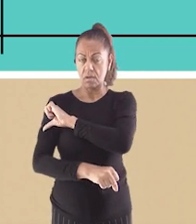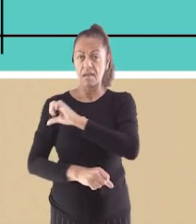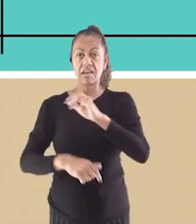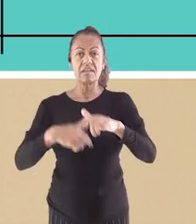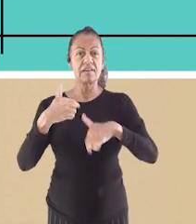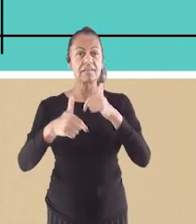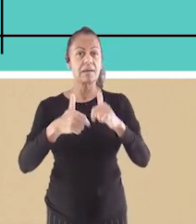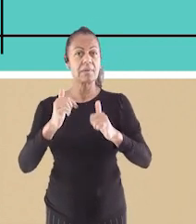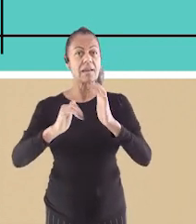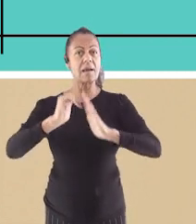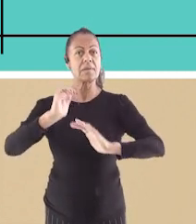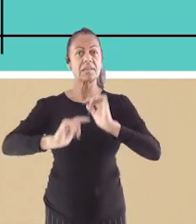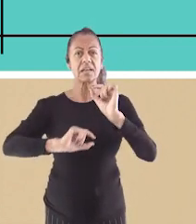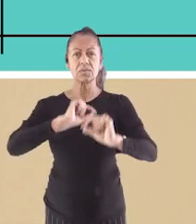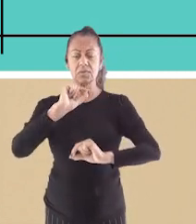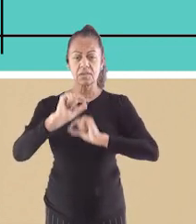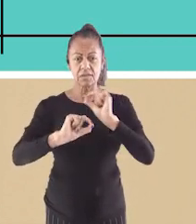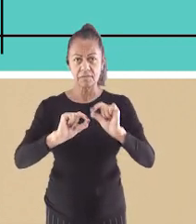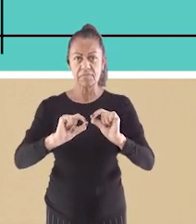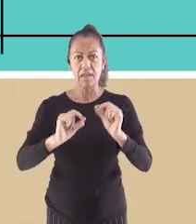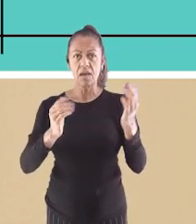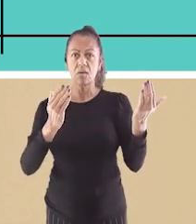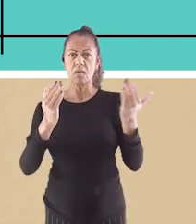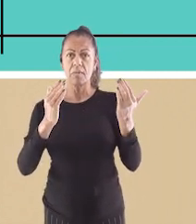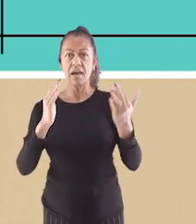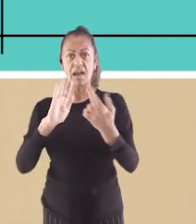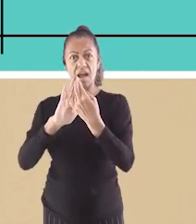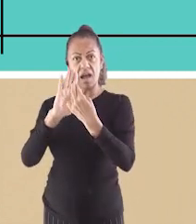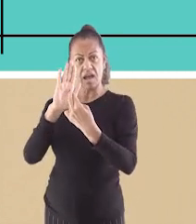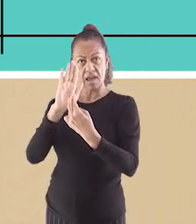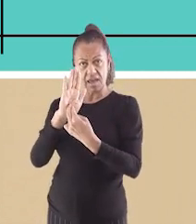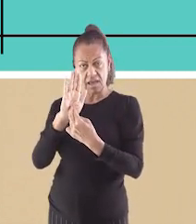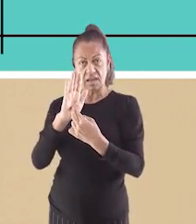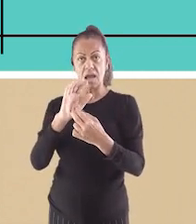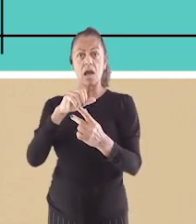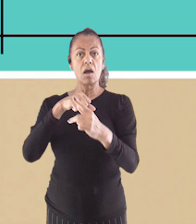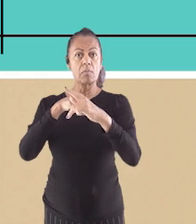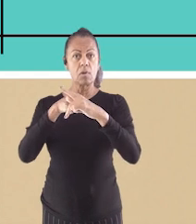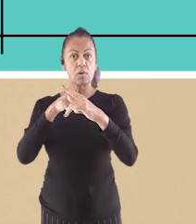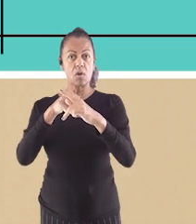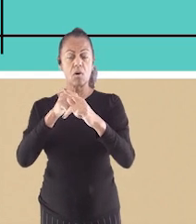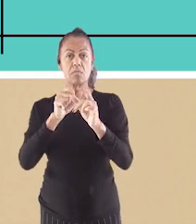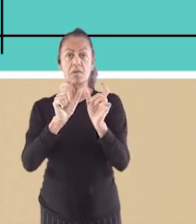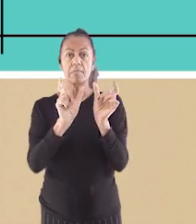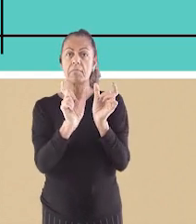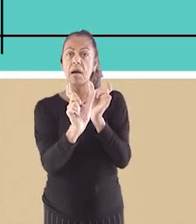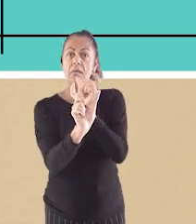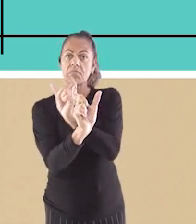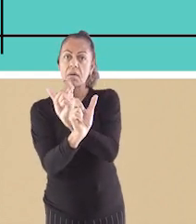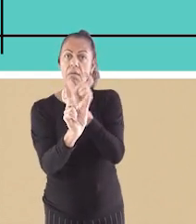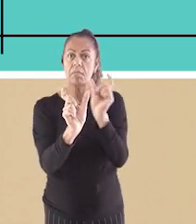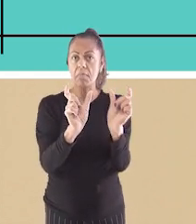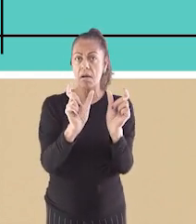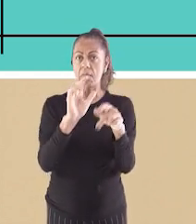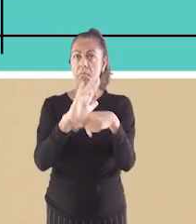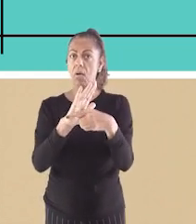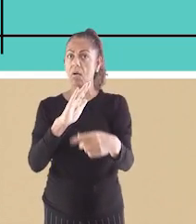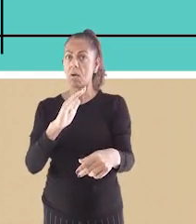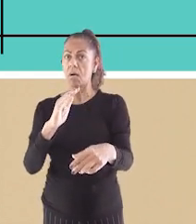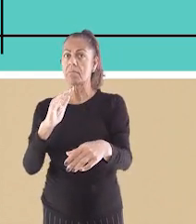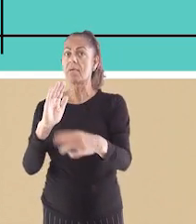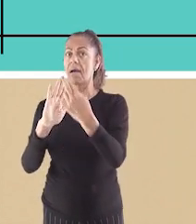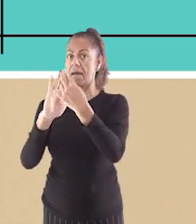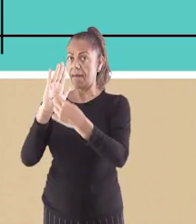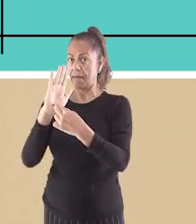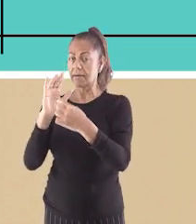ensino fundamental e busca trabalhar a habilidade de comparar as regras de colocação pronominal na norma padrão com seu